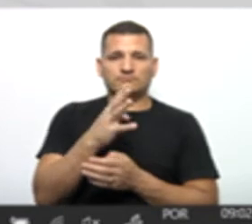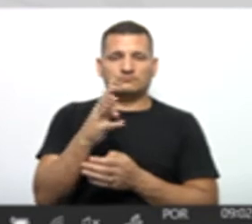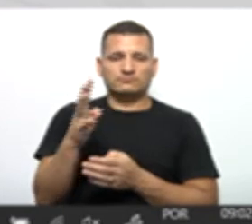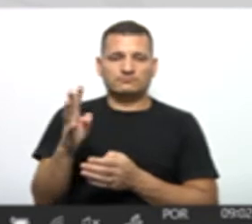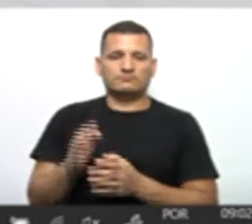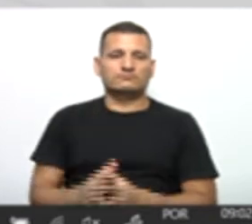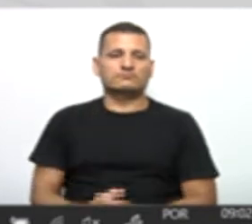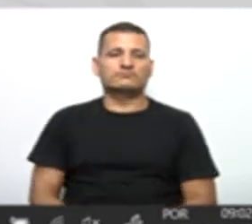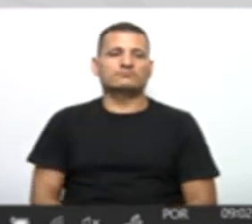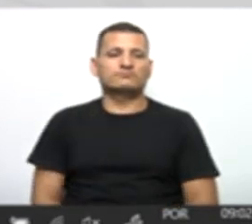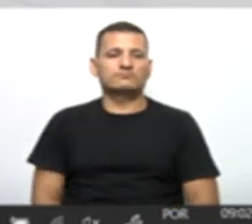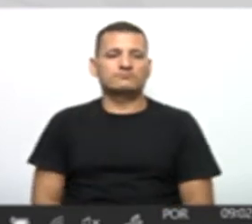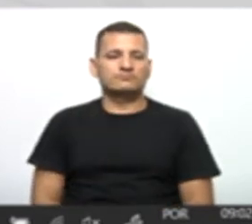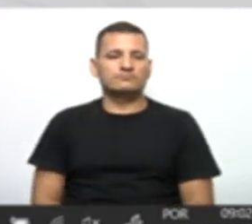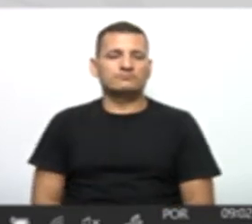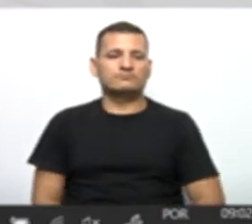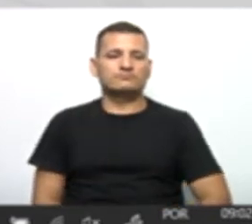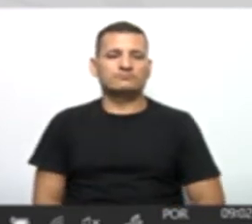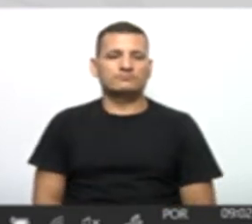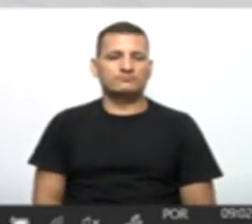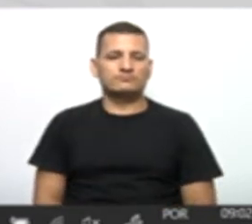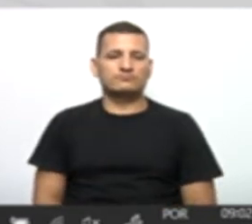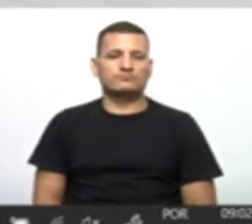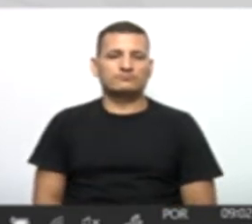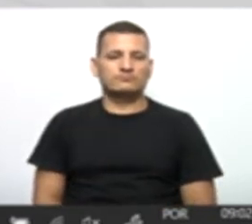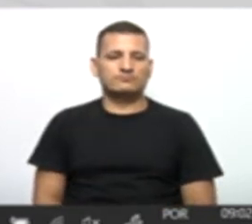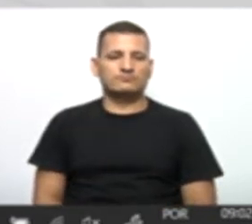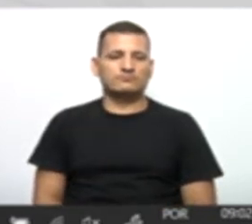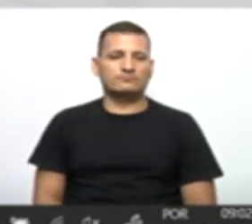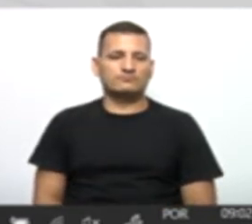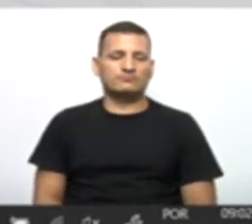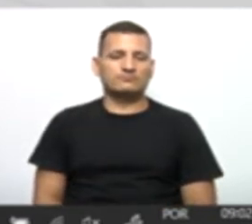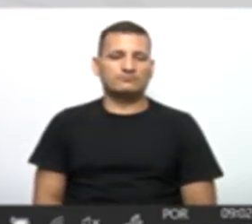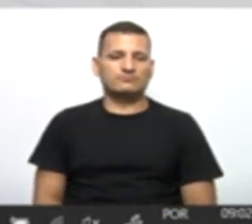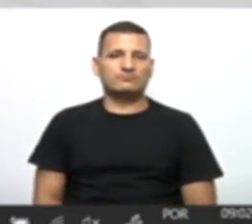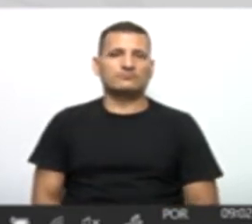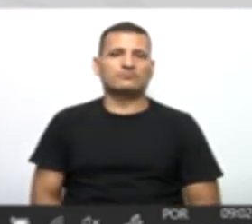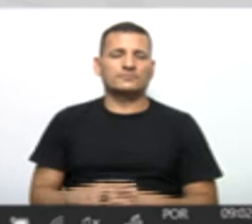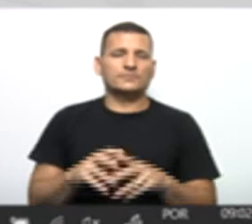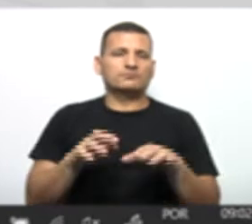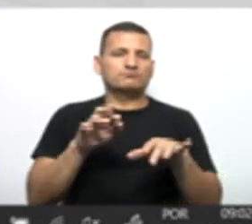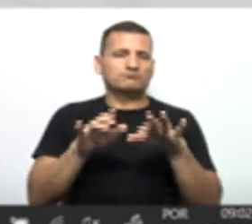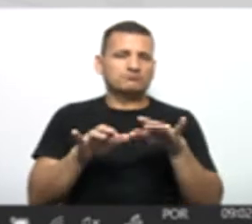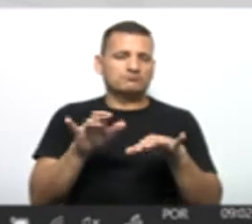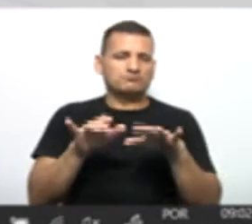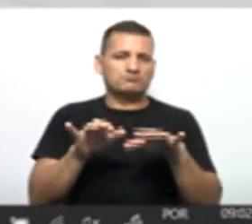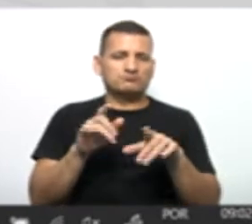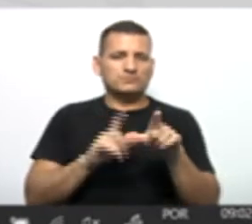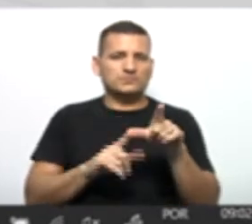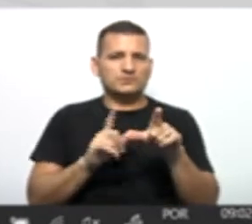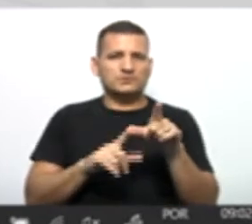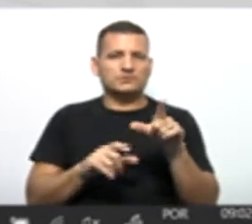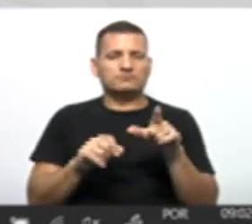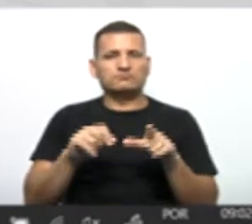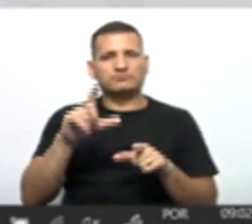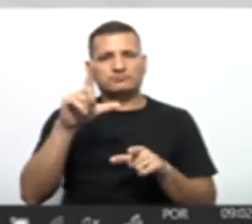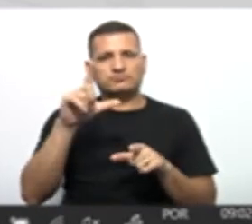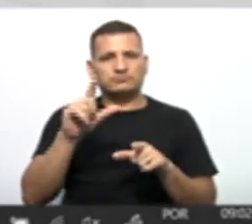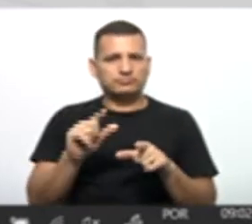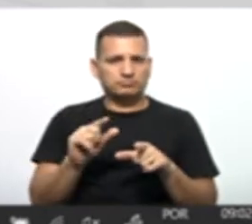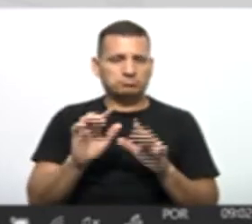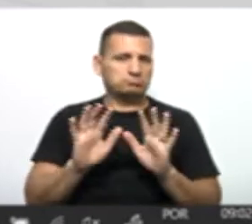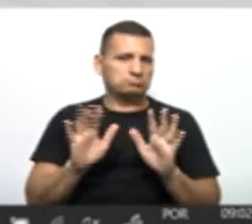escrever. Olha só, aqui eu posso digitar maiúsculo ou minúsculo, ele não é o que a gente chama de case sensitive, então você não tem problema